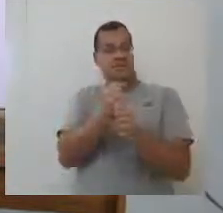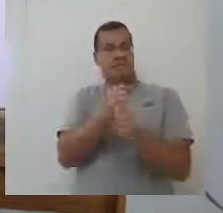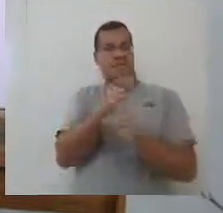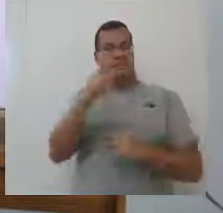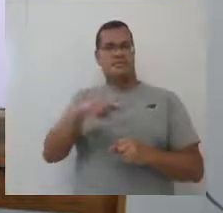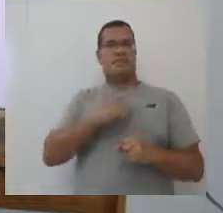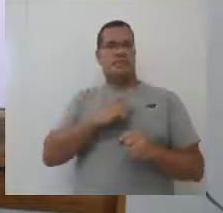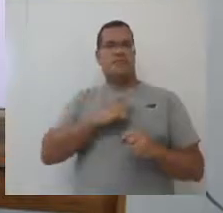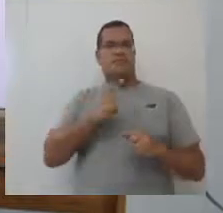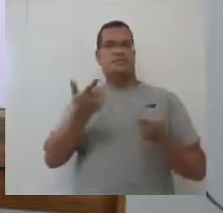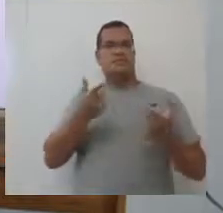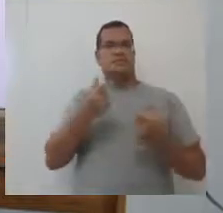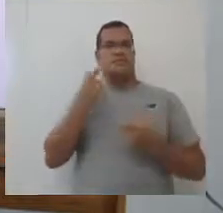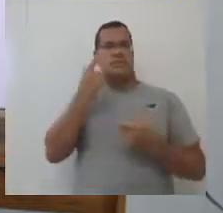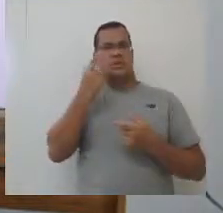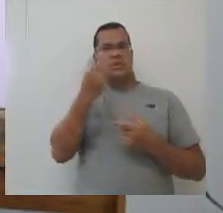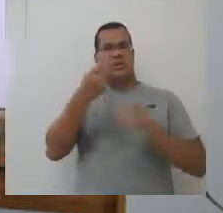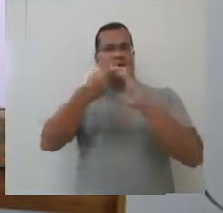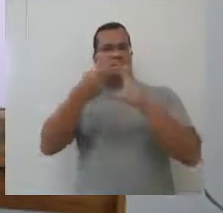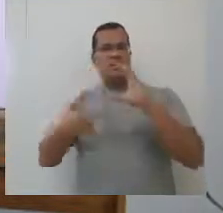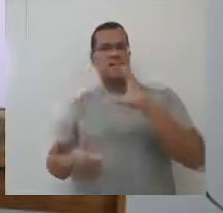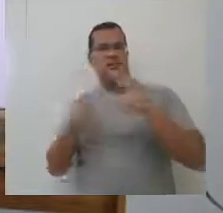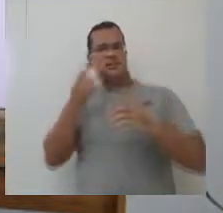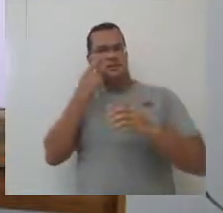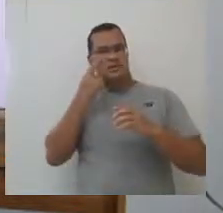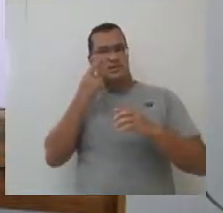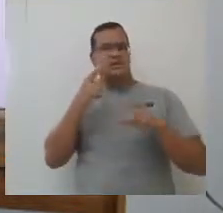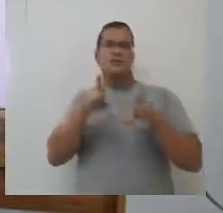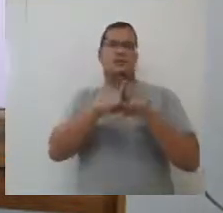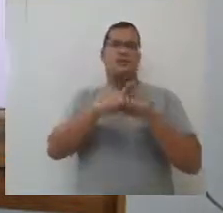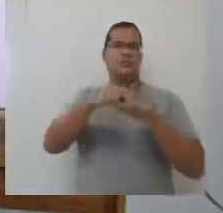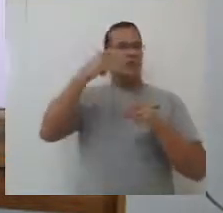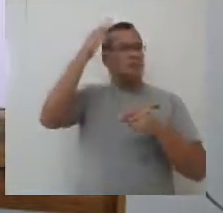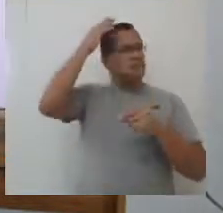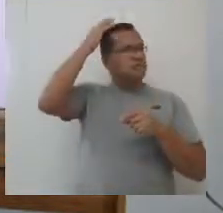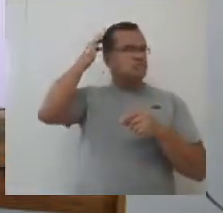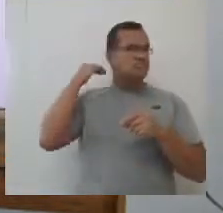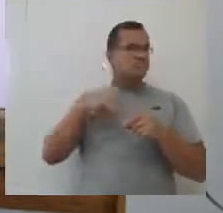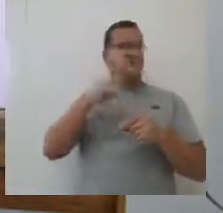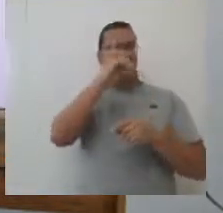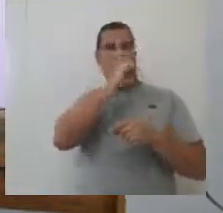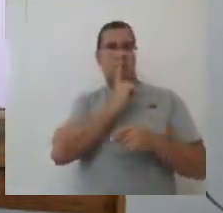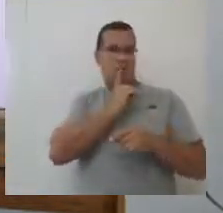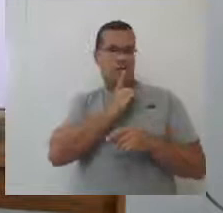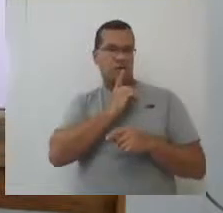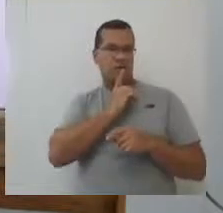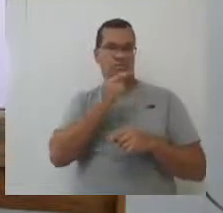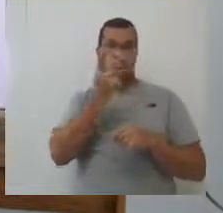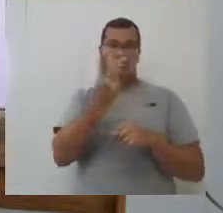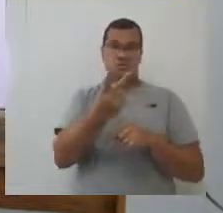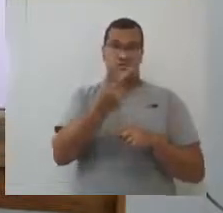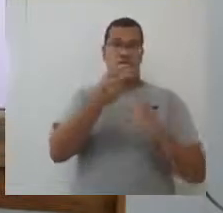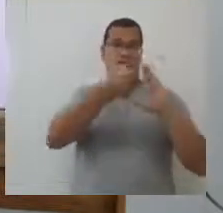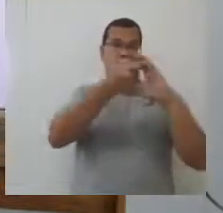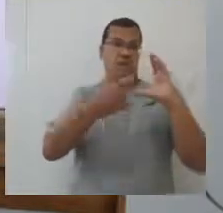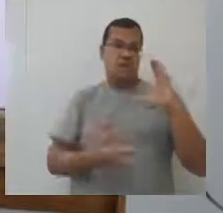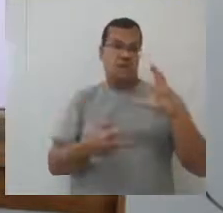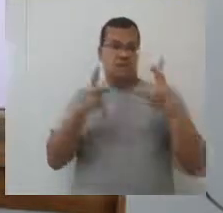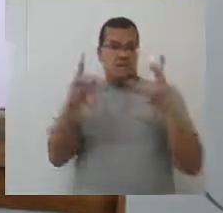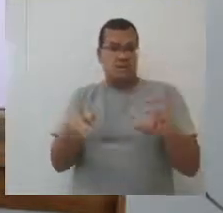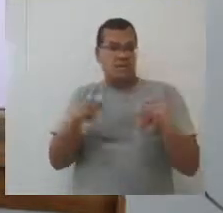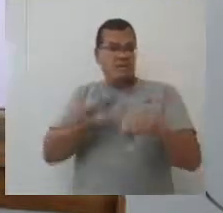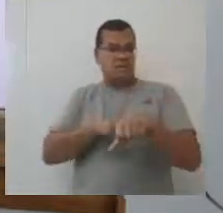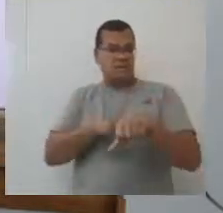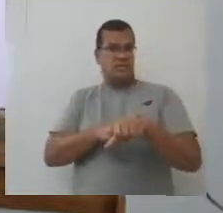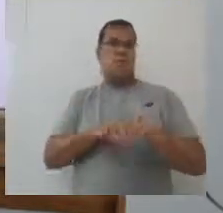olhos claros, uma característica, e dela ser loira, outra característica, 2 ao mesmo tempo. André,